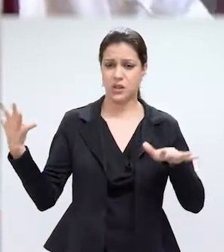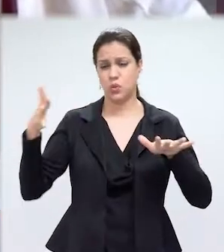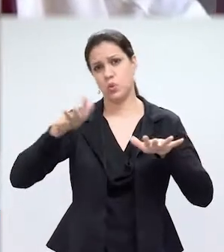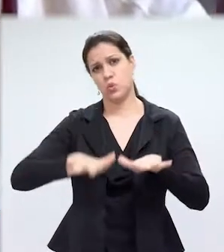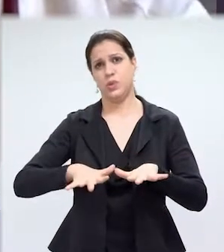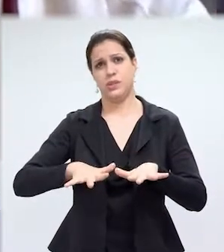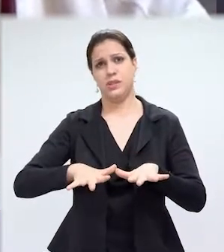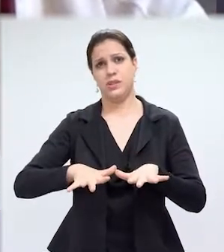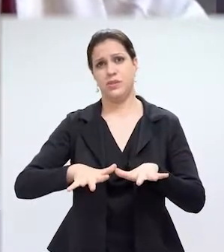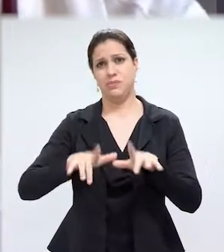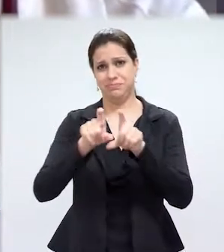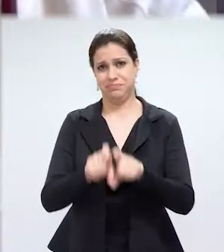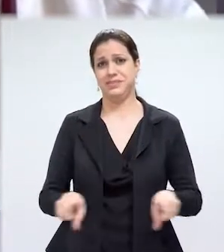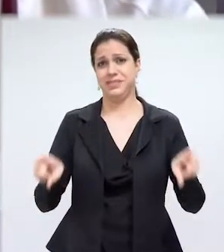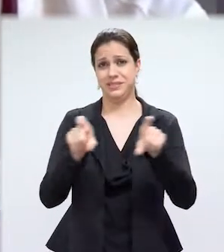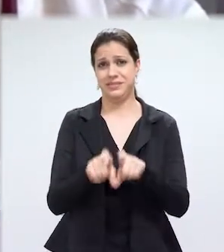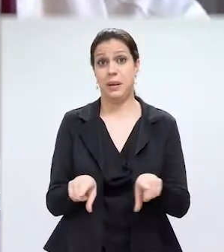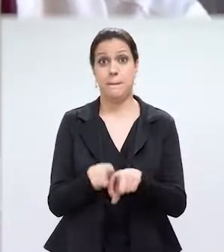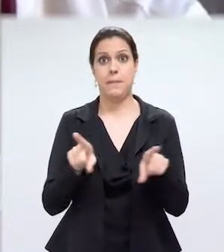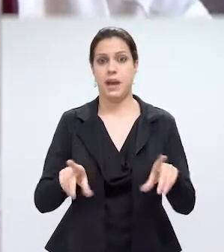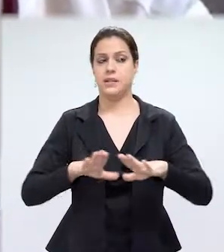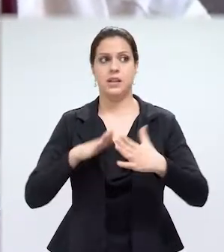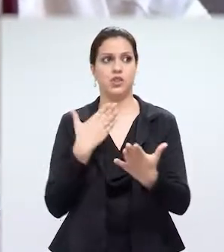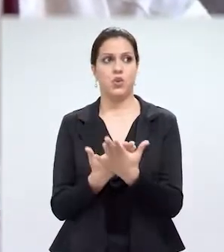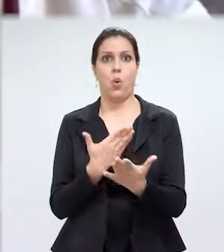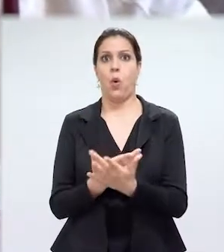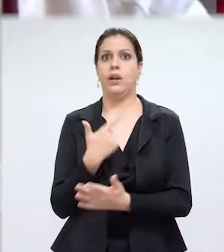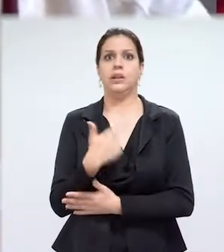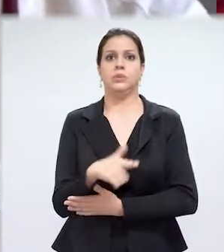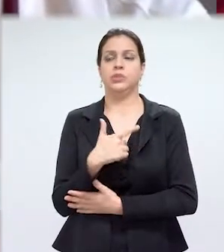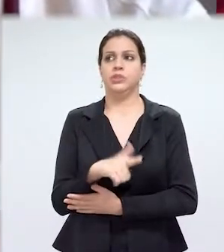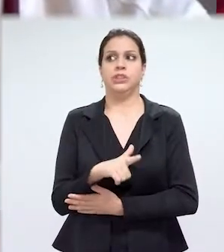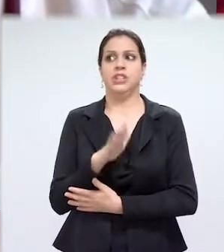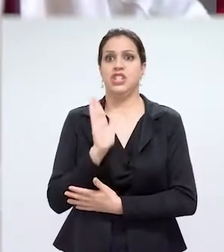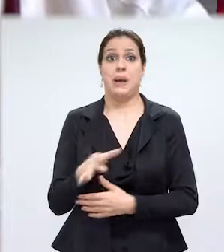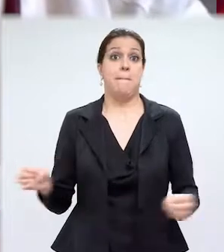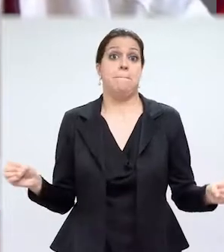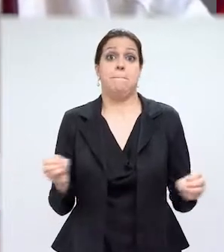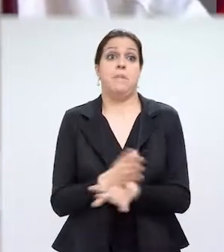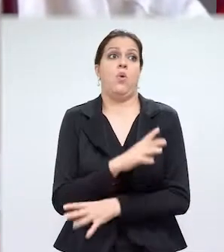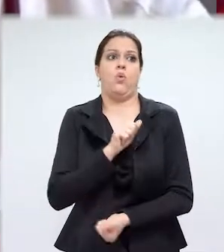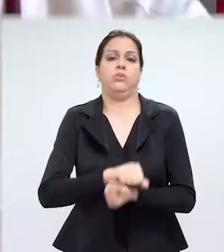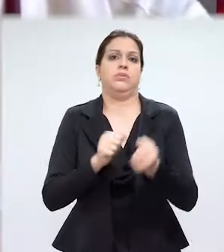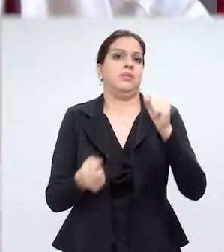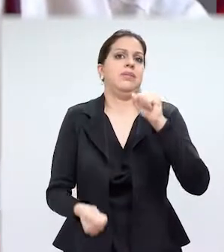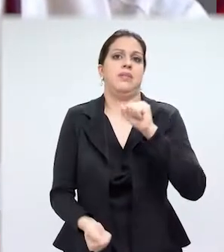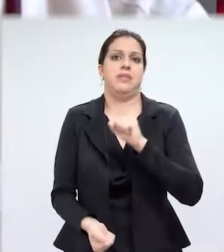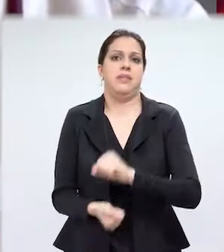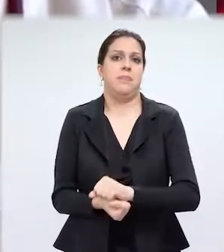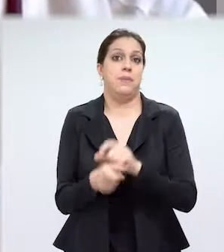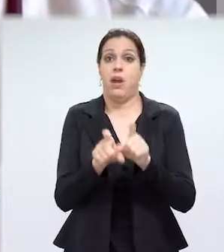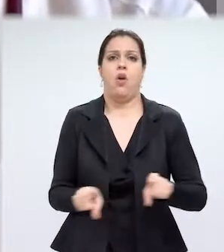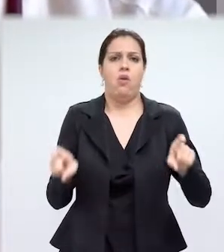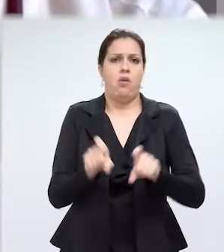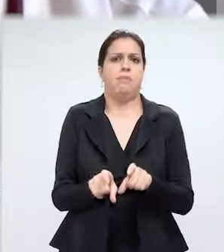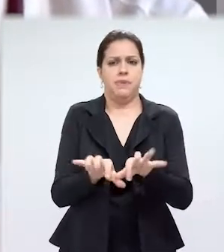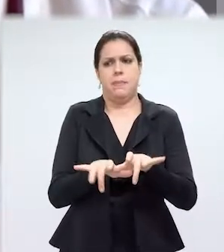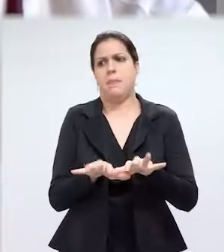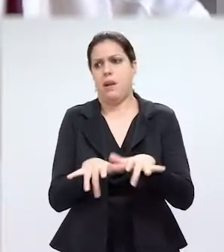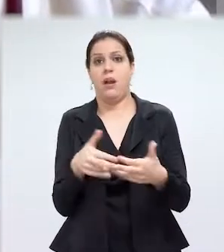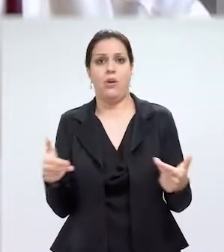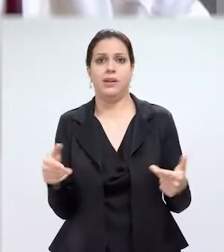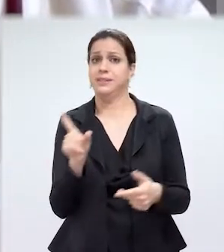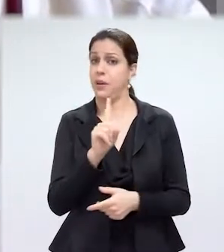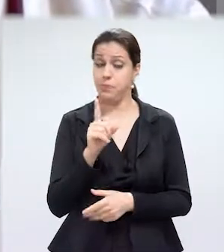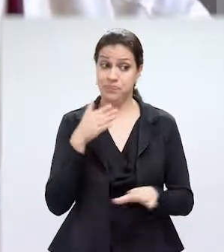em inclusão digital, na verdade, a escola não estava com essa inclusão digital,